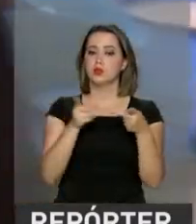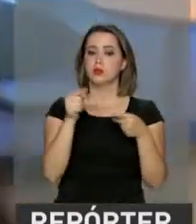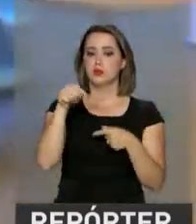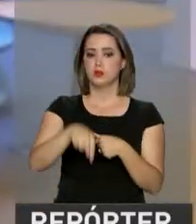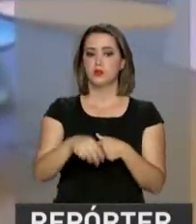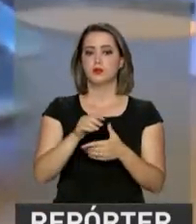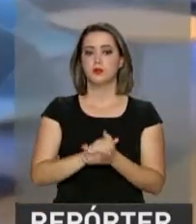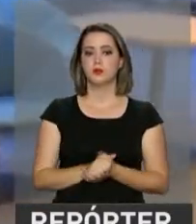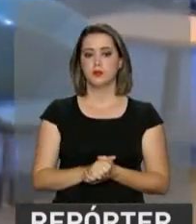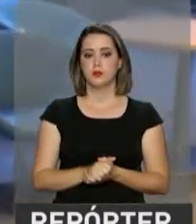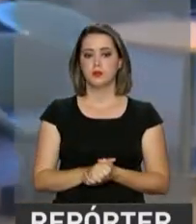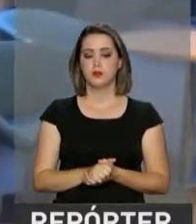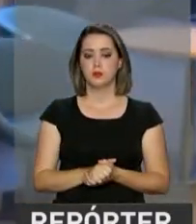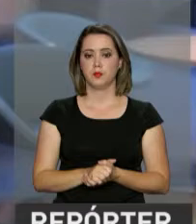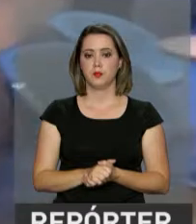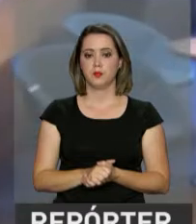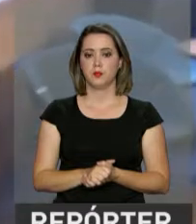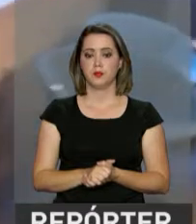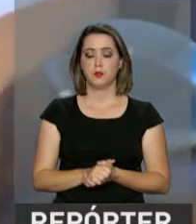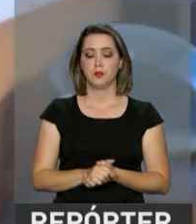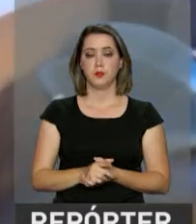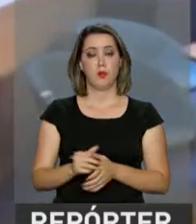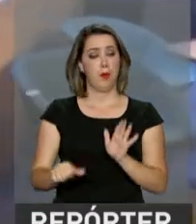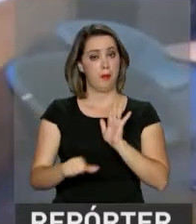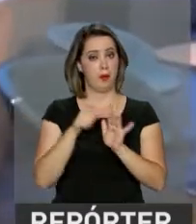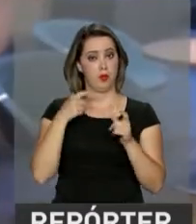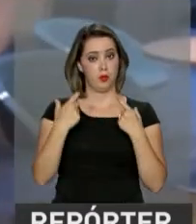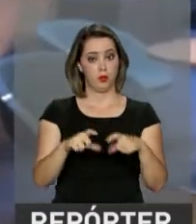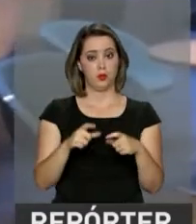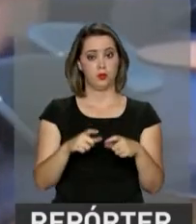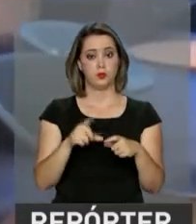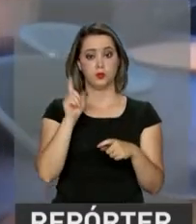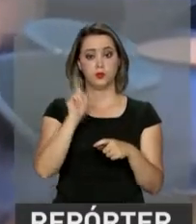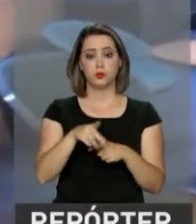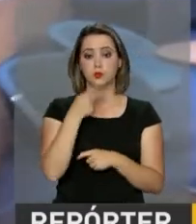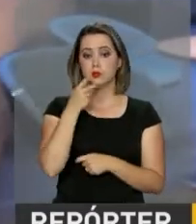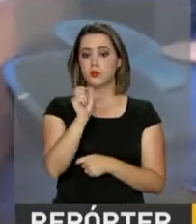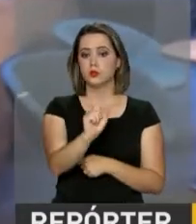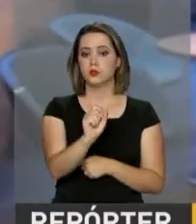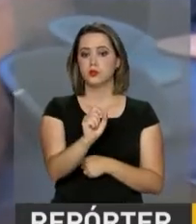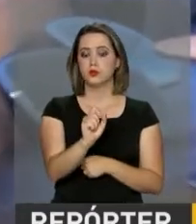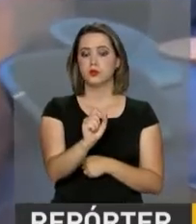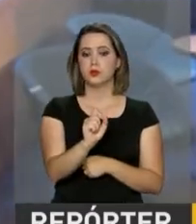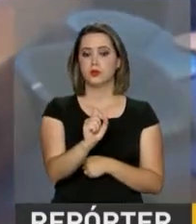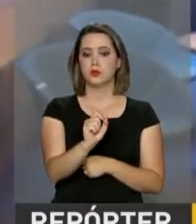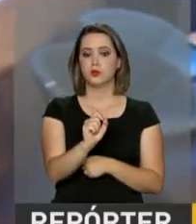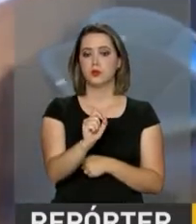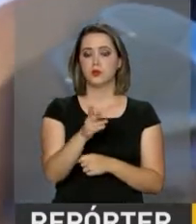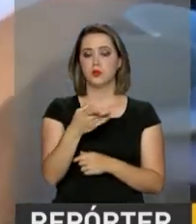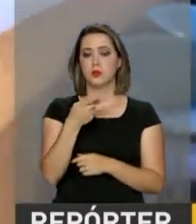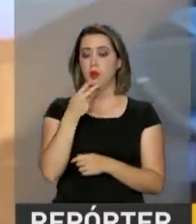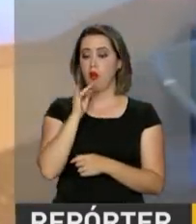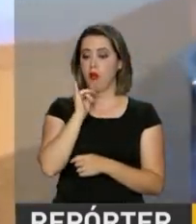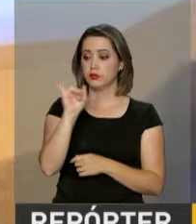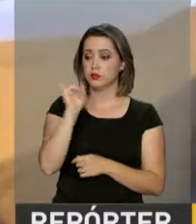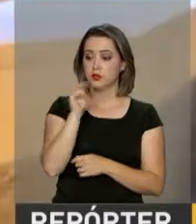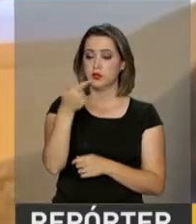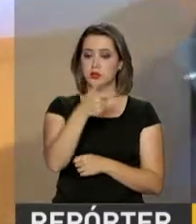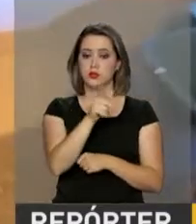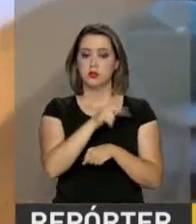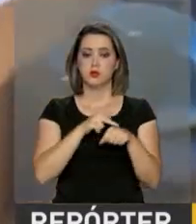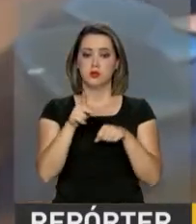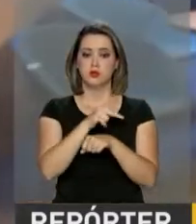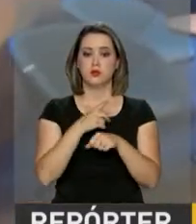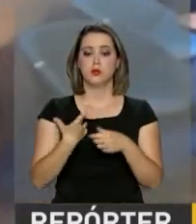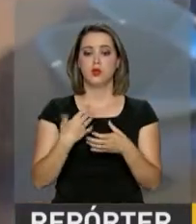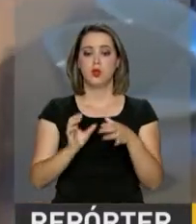aqui a Washington? Bom, em primeiro lugar, é relatar às autoridades de outros países e aos